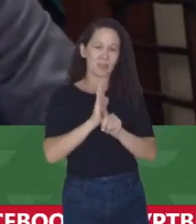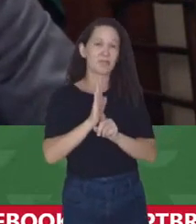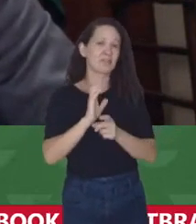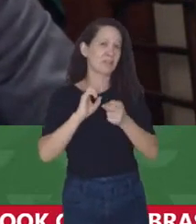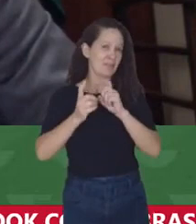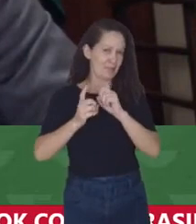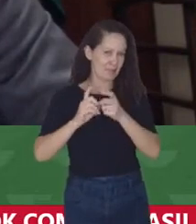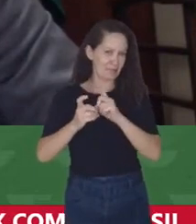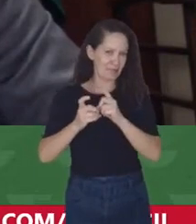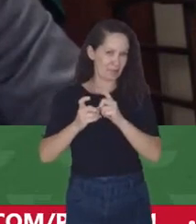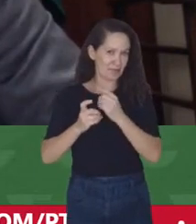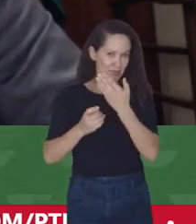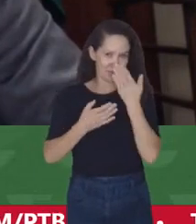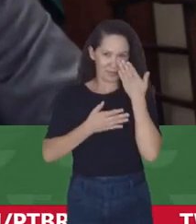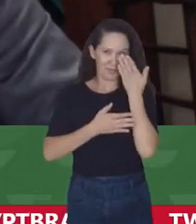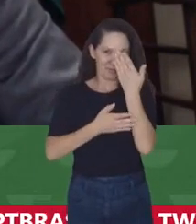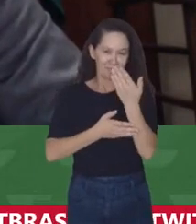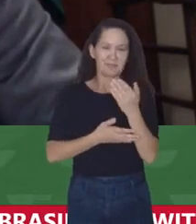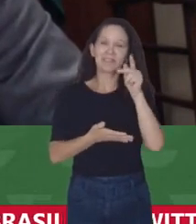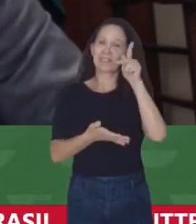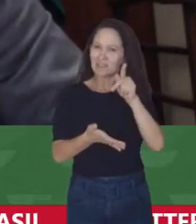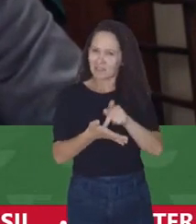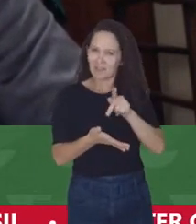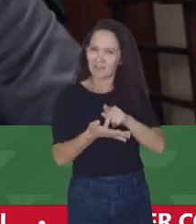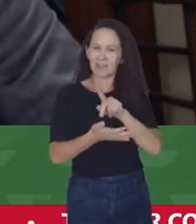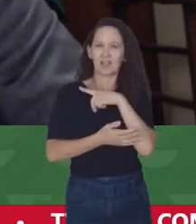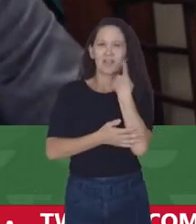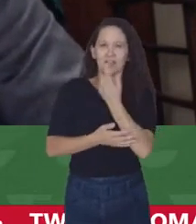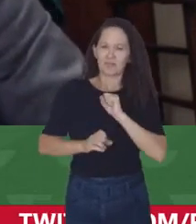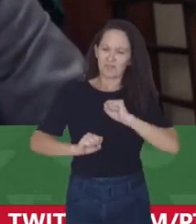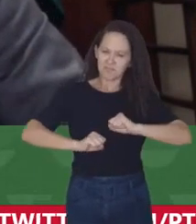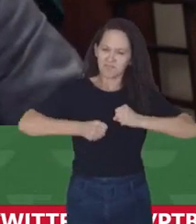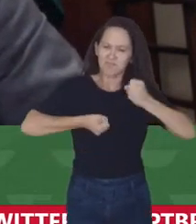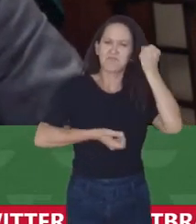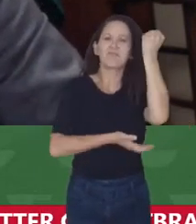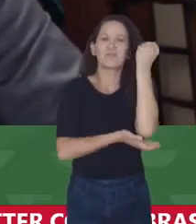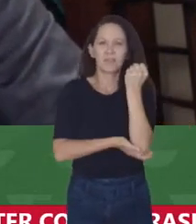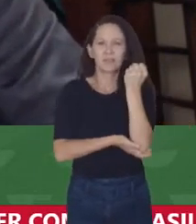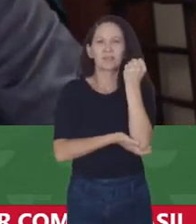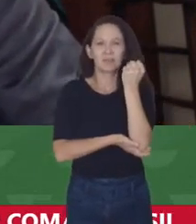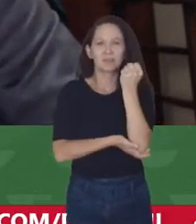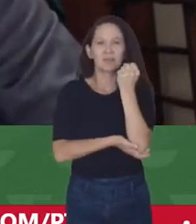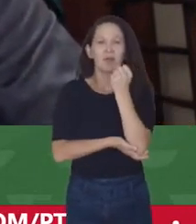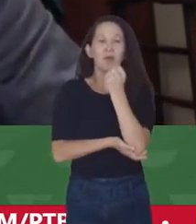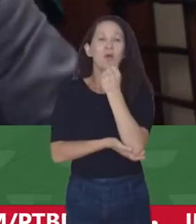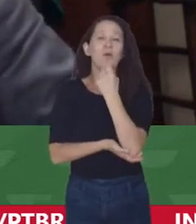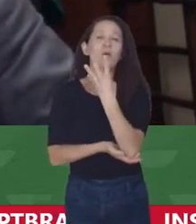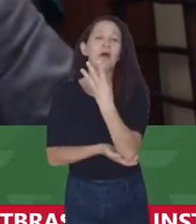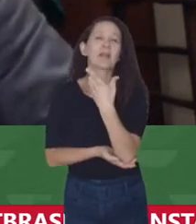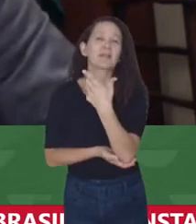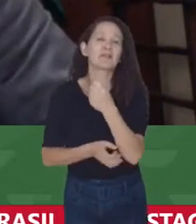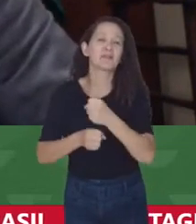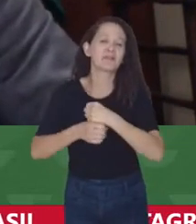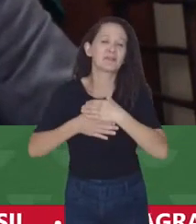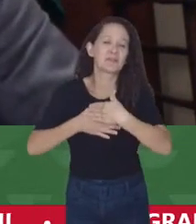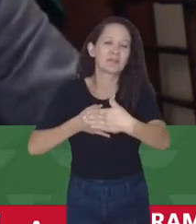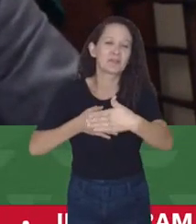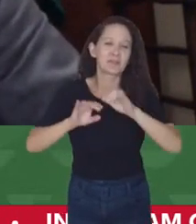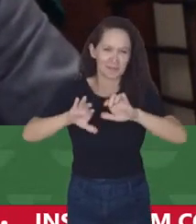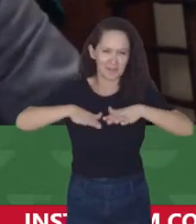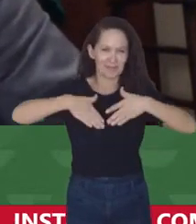porque você colocou muito bem, de fato, nós estamos aqui resistindo, né, há 42 anos, a nossa